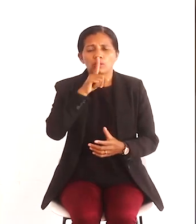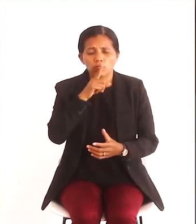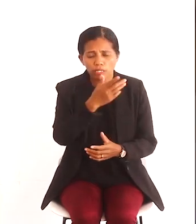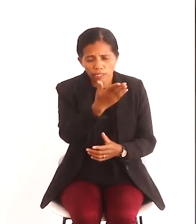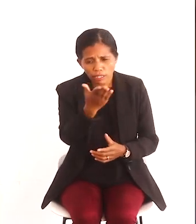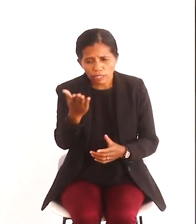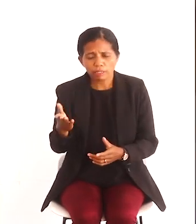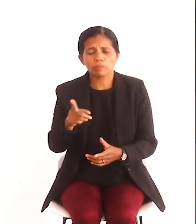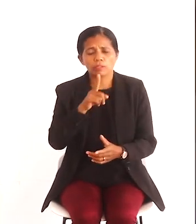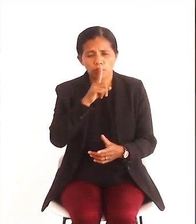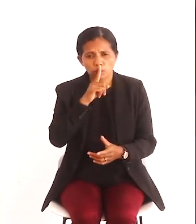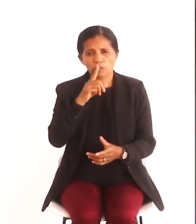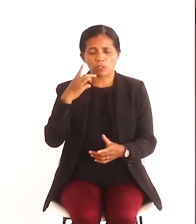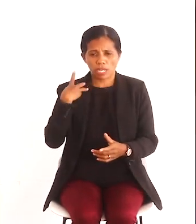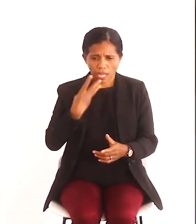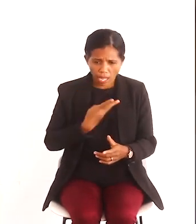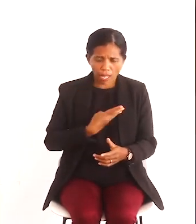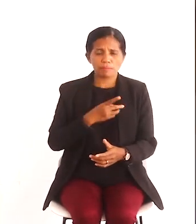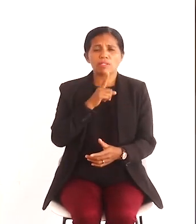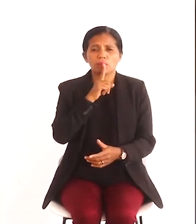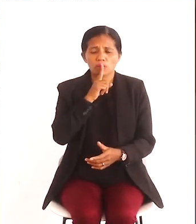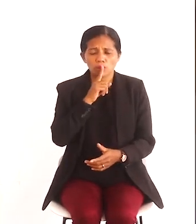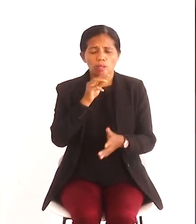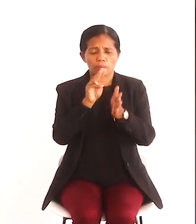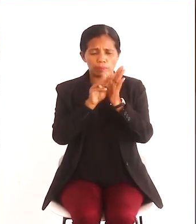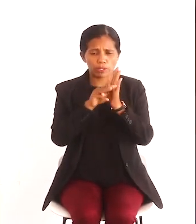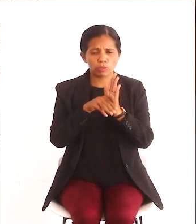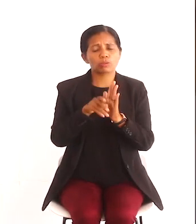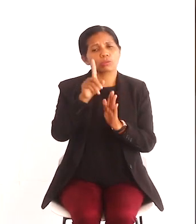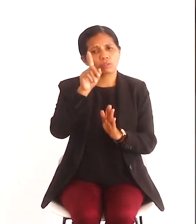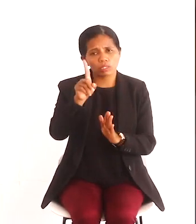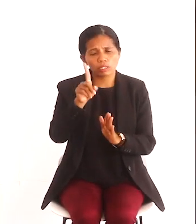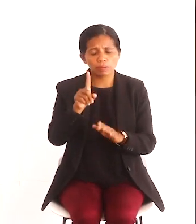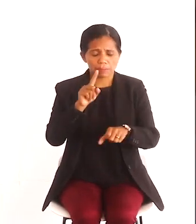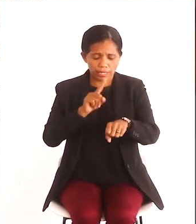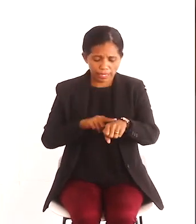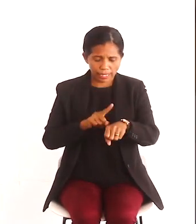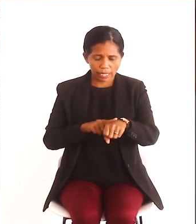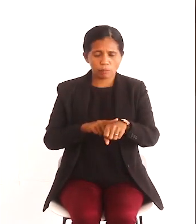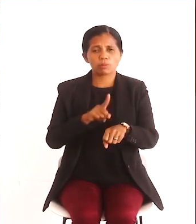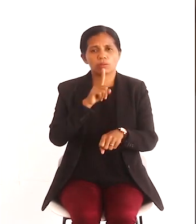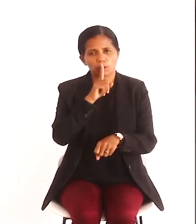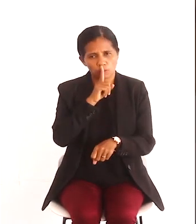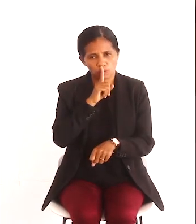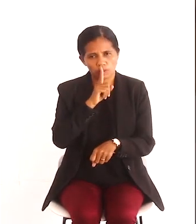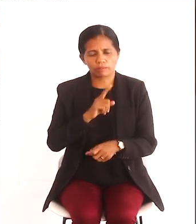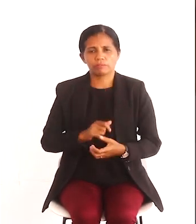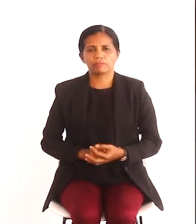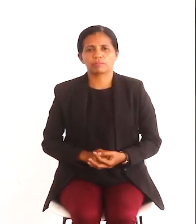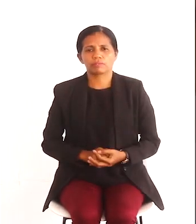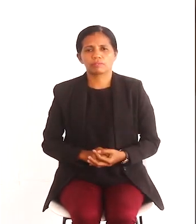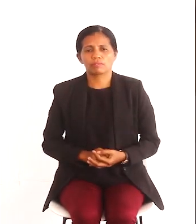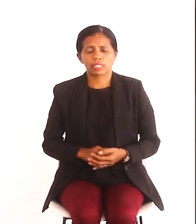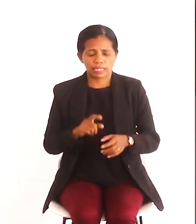calai-vos e calemo-nos, por um minuto é tempo de silêncio. No silêncio